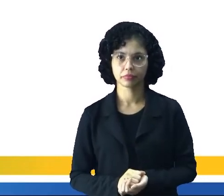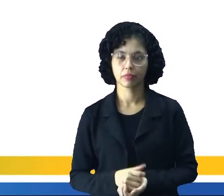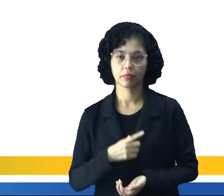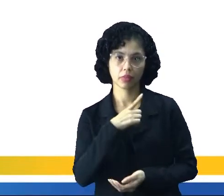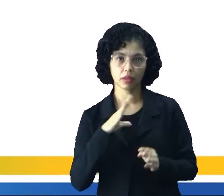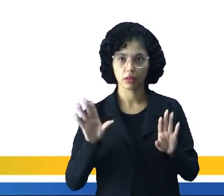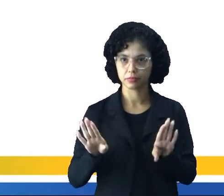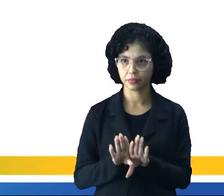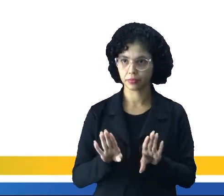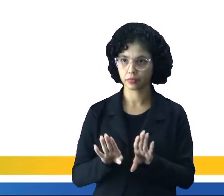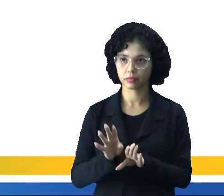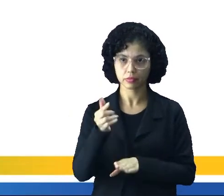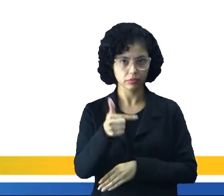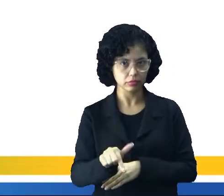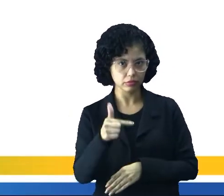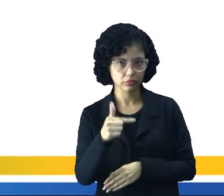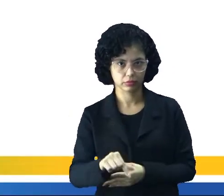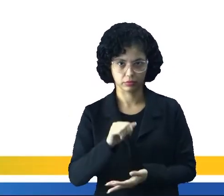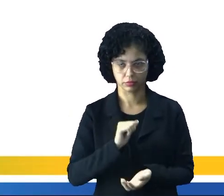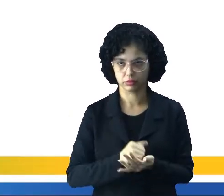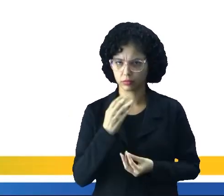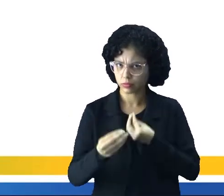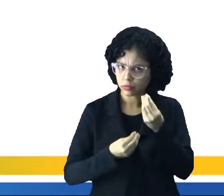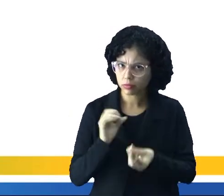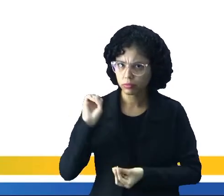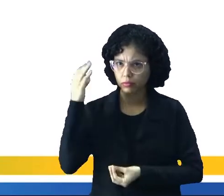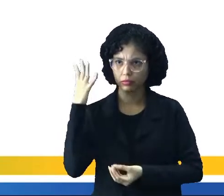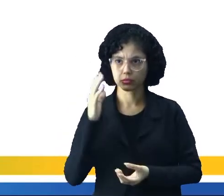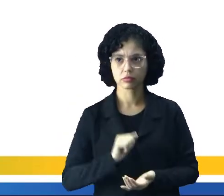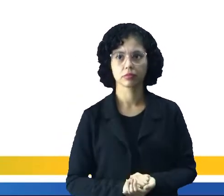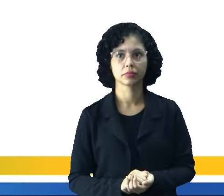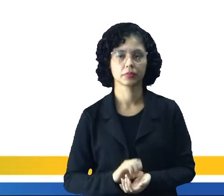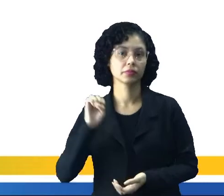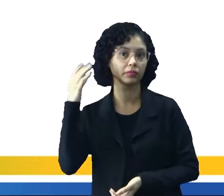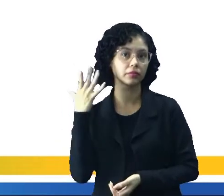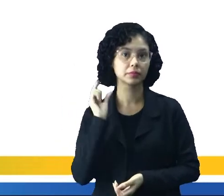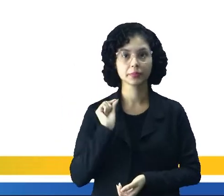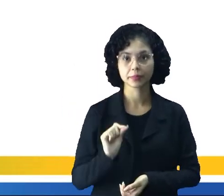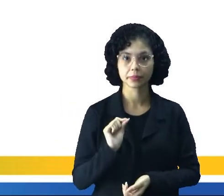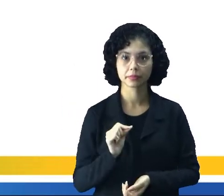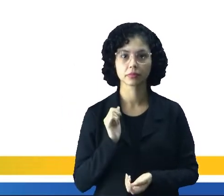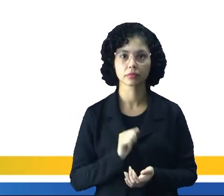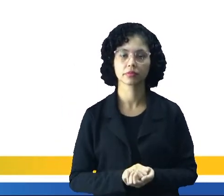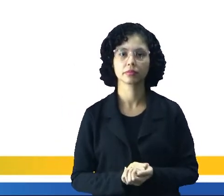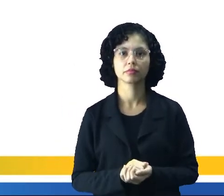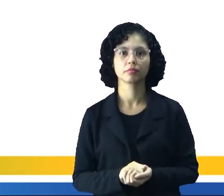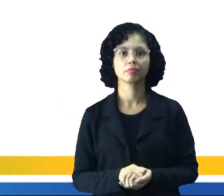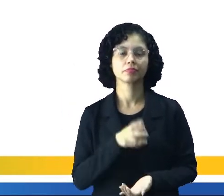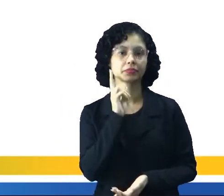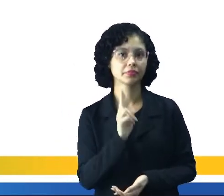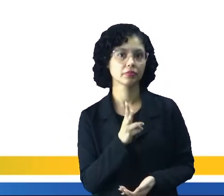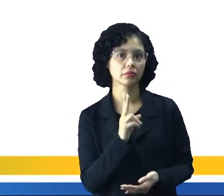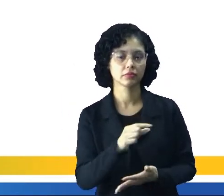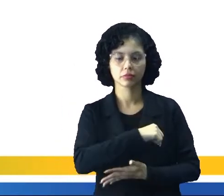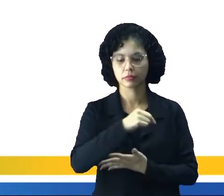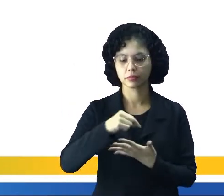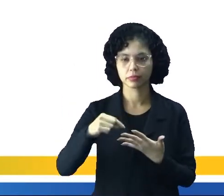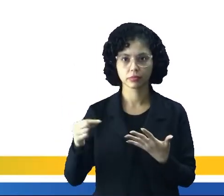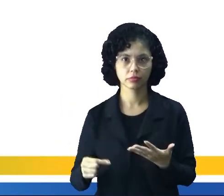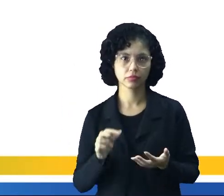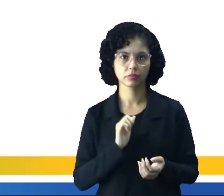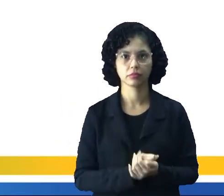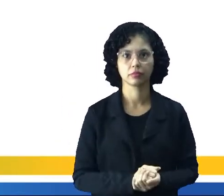Nós temos também a repetição, né? Vamos ver como funciona isso. A recorrência dos mesmos elementos